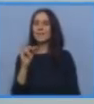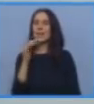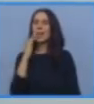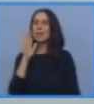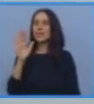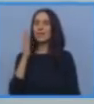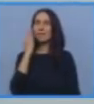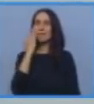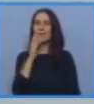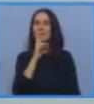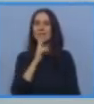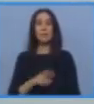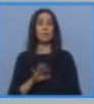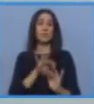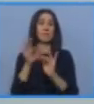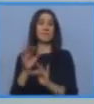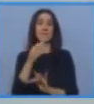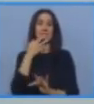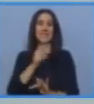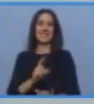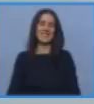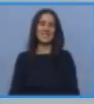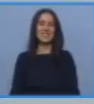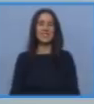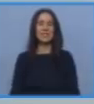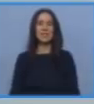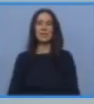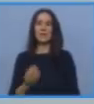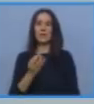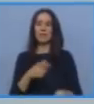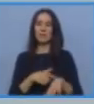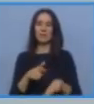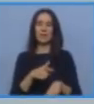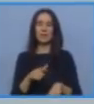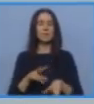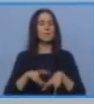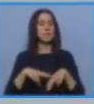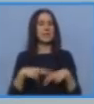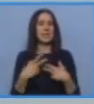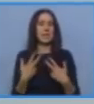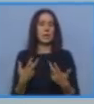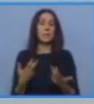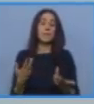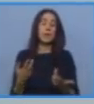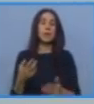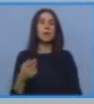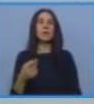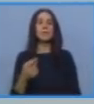para todos lá, né? Sim. Foi um momento rico, porque não foi só